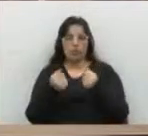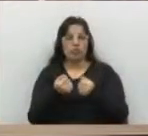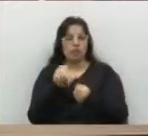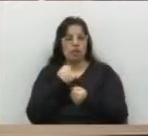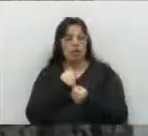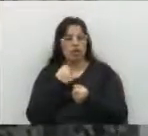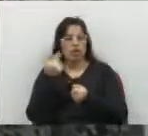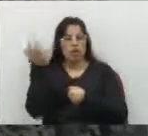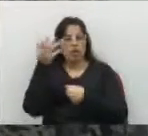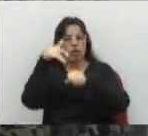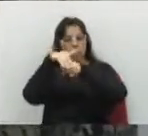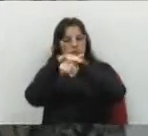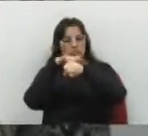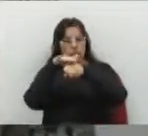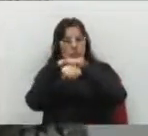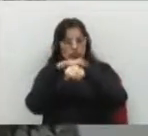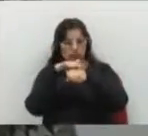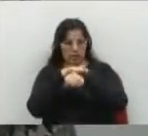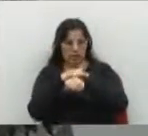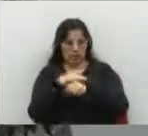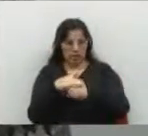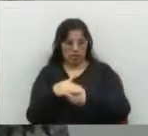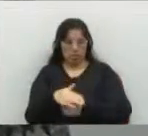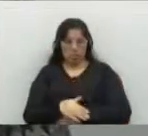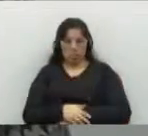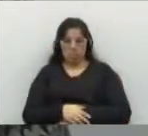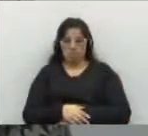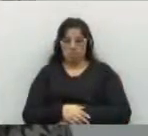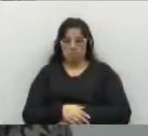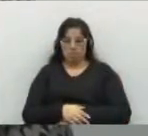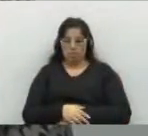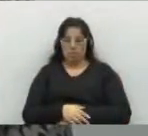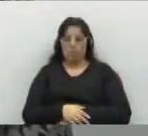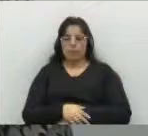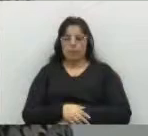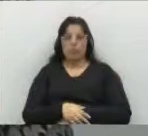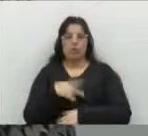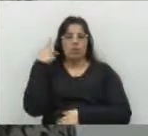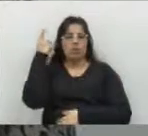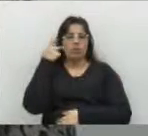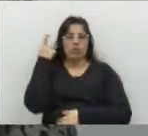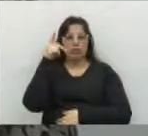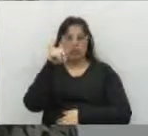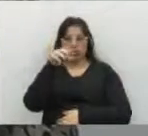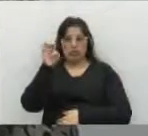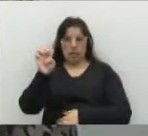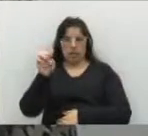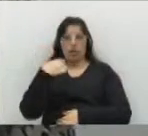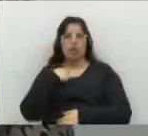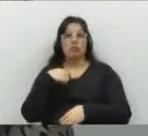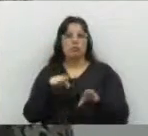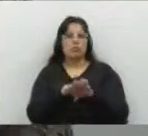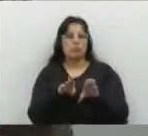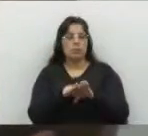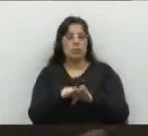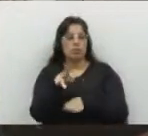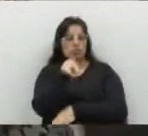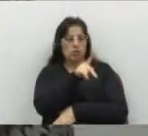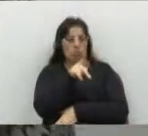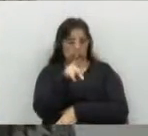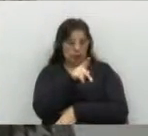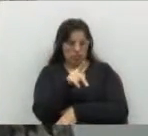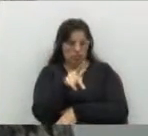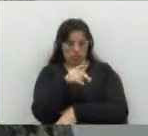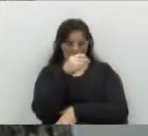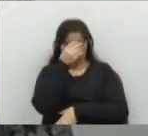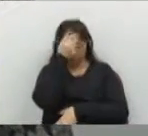diálogo aqui com o vereador José da Mix. Eu sou professora da rede municipal, e digo para vocês,